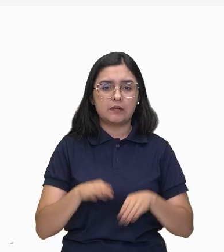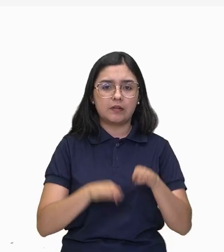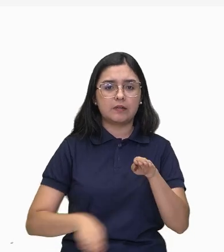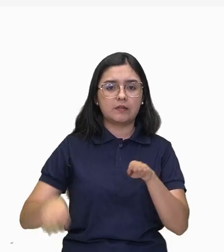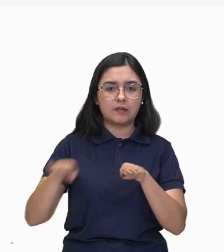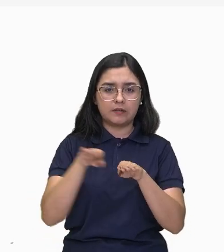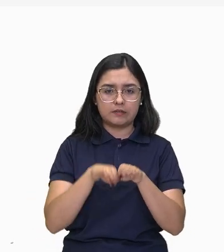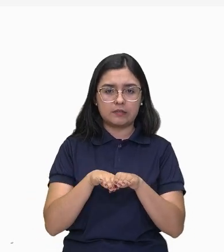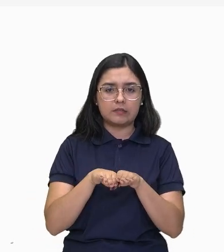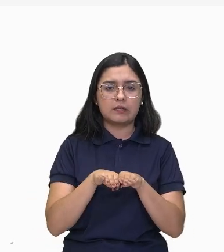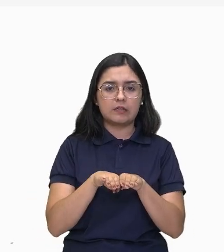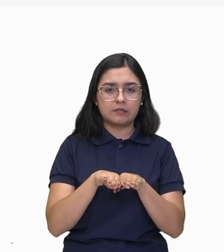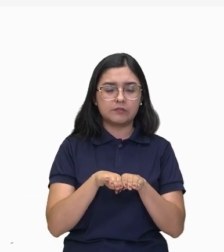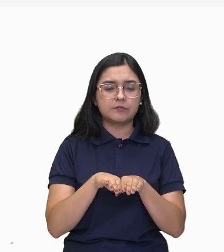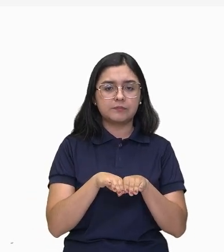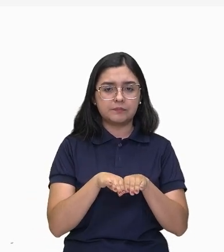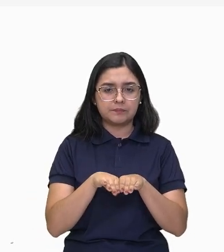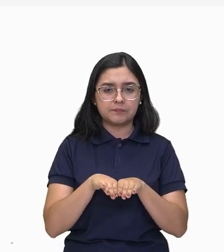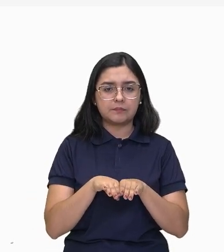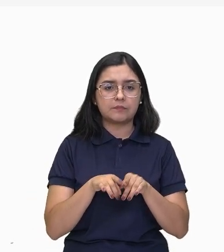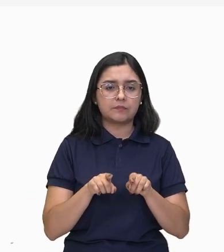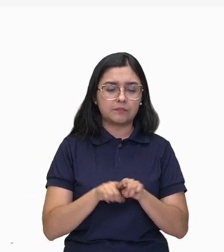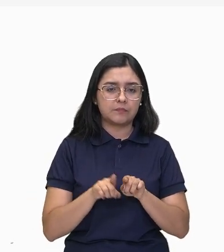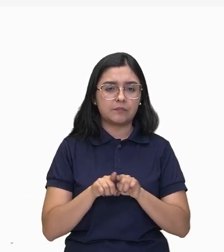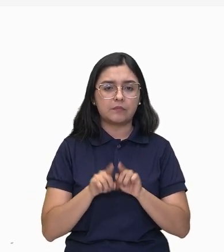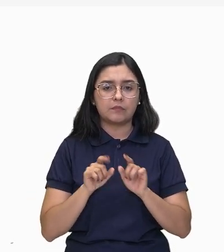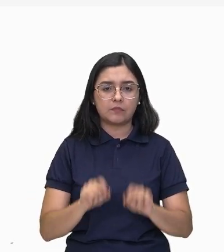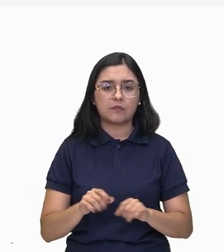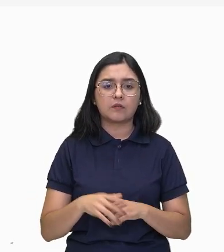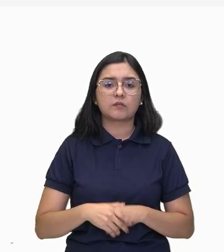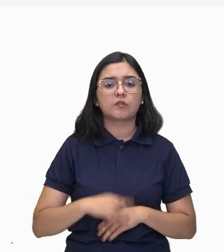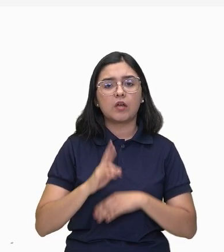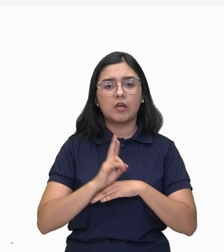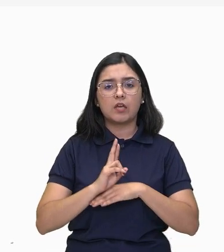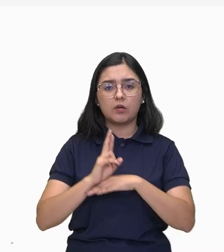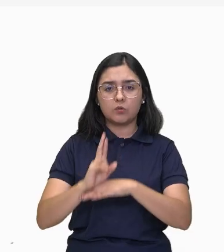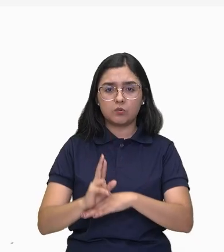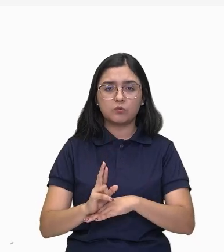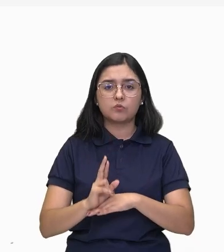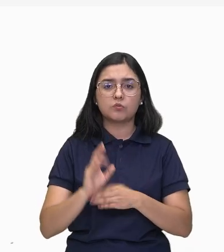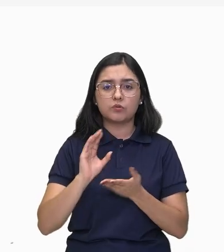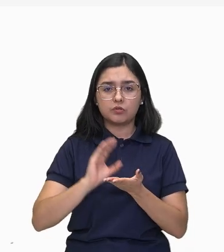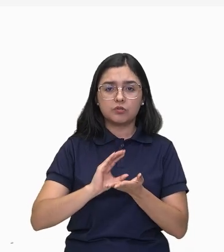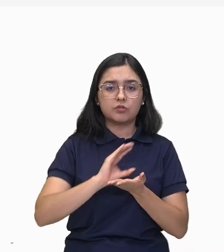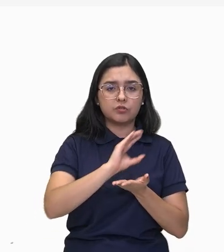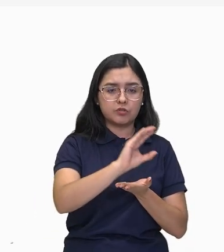De equidade, que é muito mais abrangente, na distribuição de recursos,